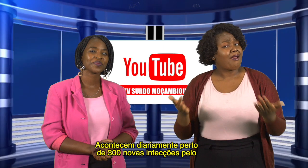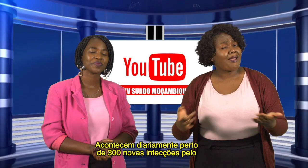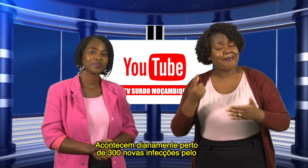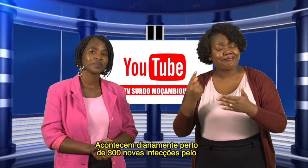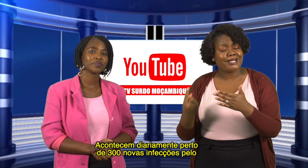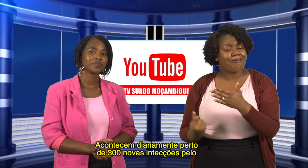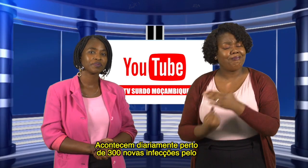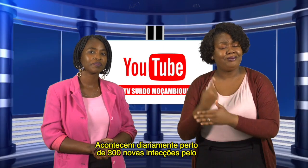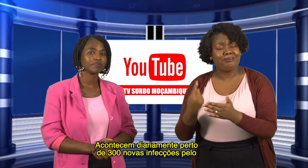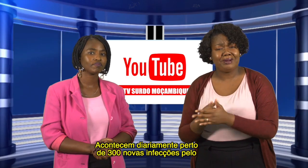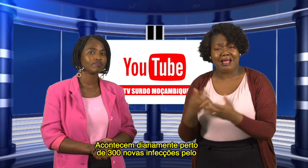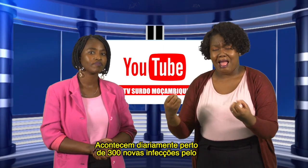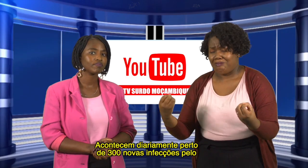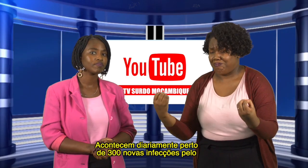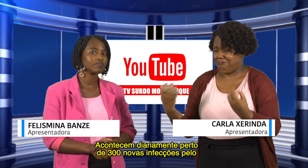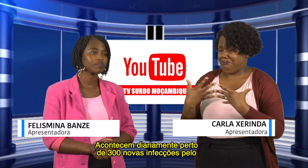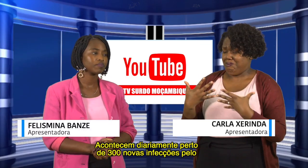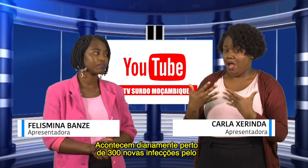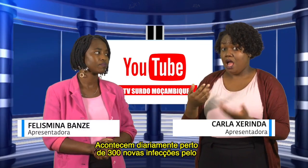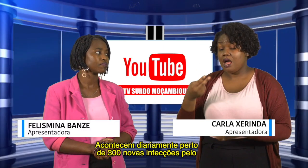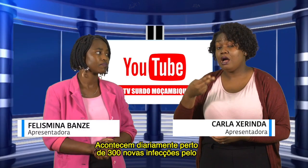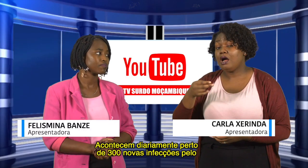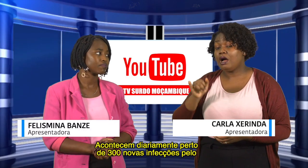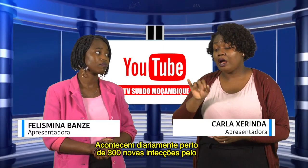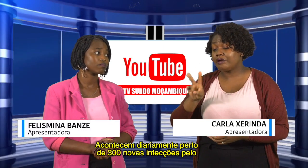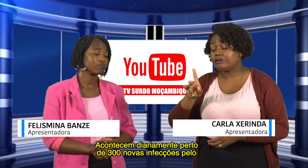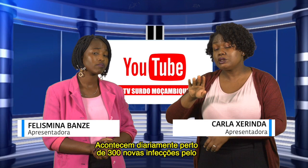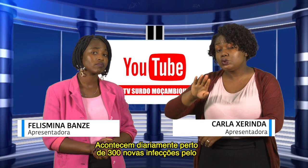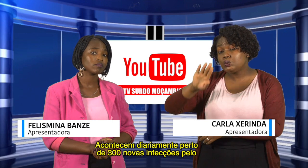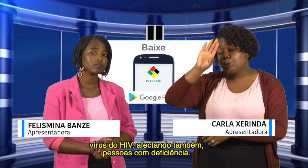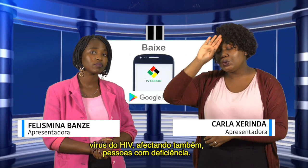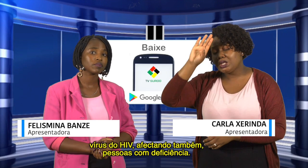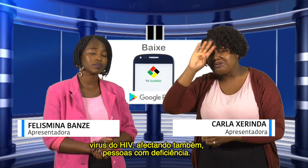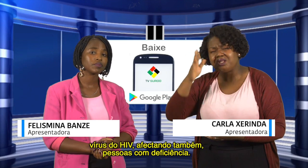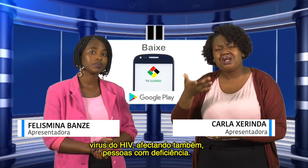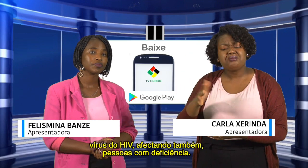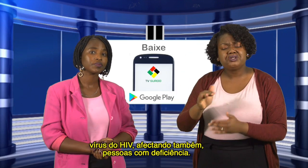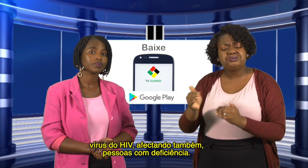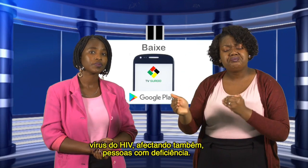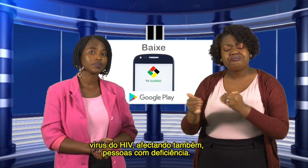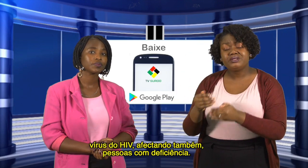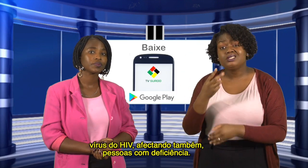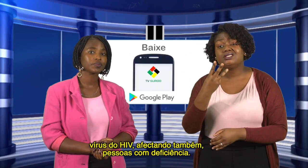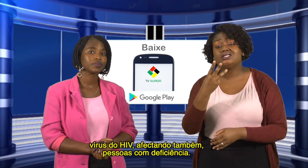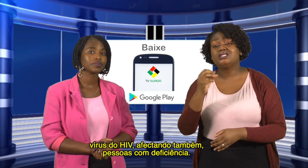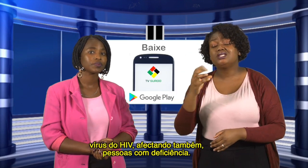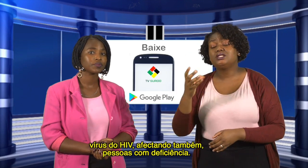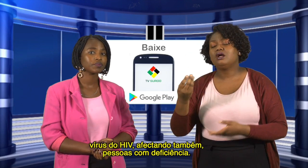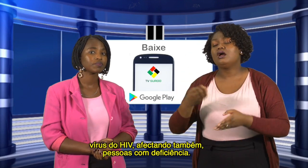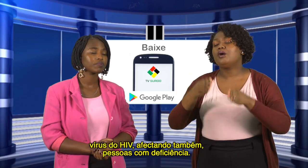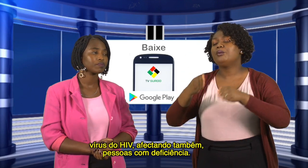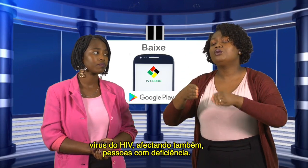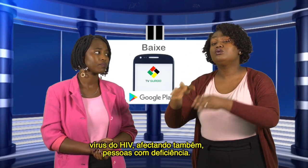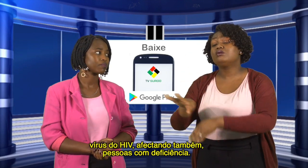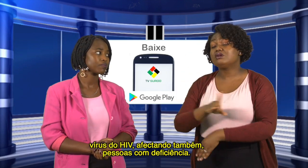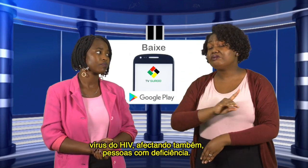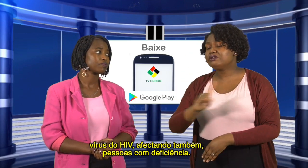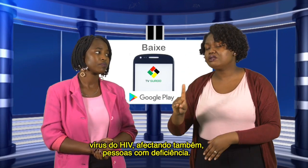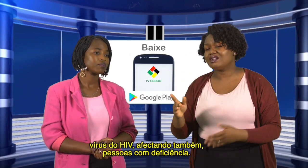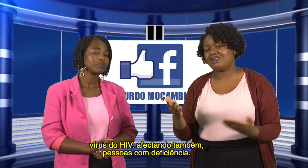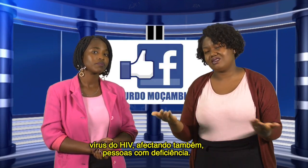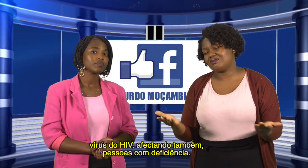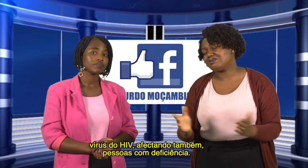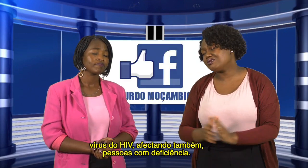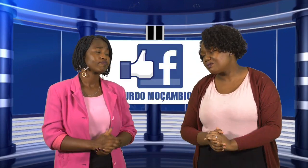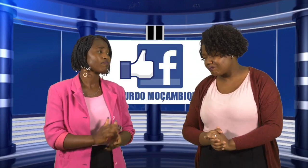acontecem diariamente perto de 300 novas infecções pelo vírus do hiv afetado também